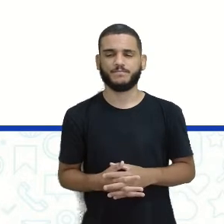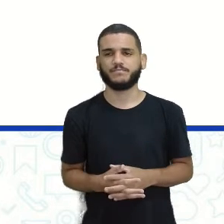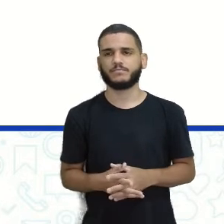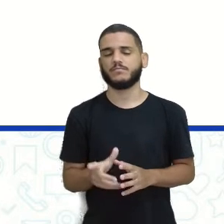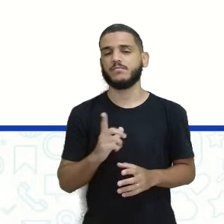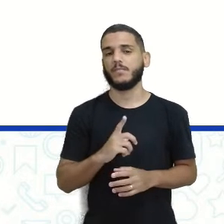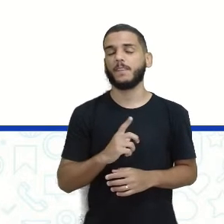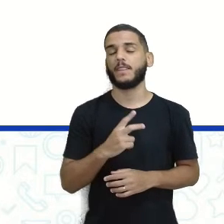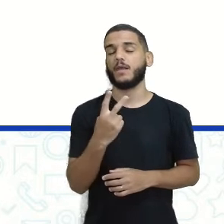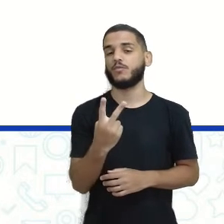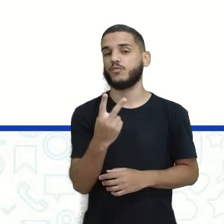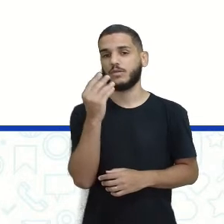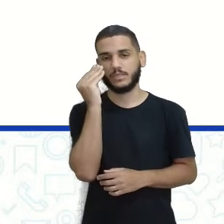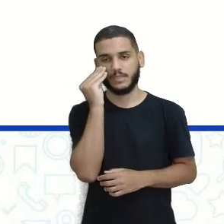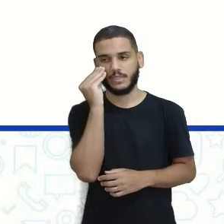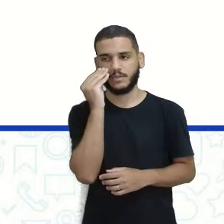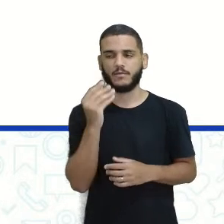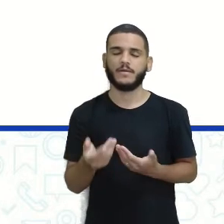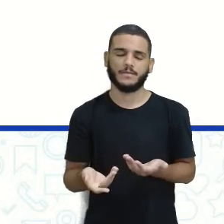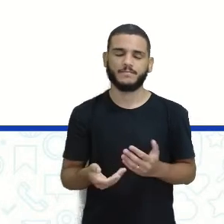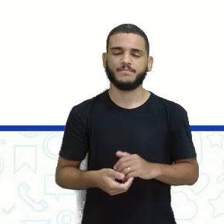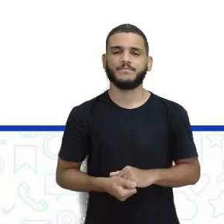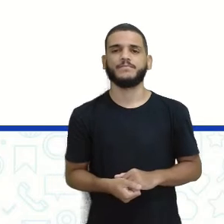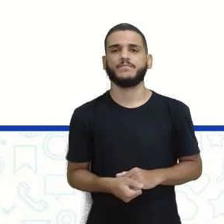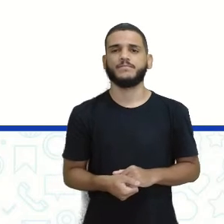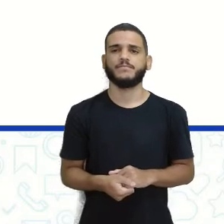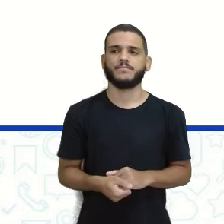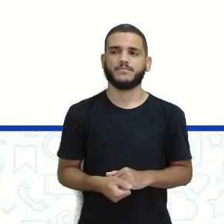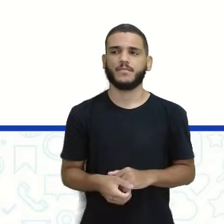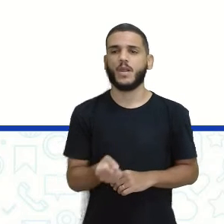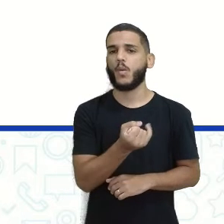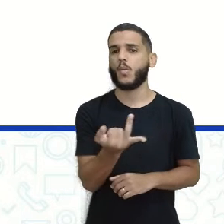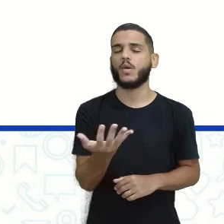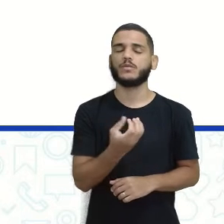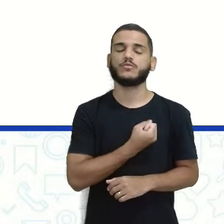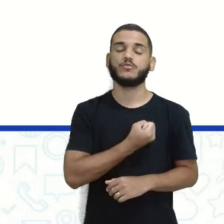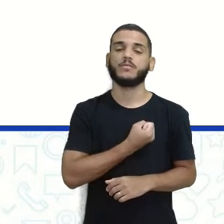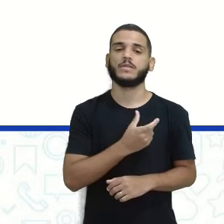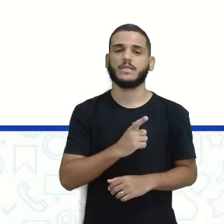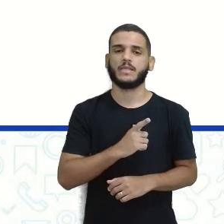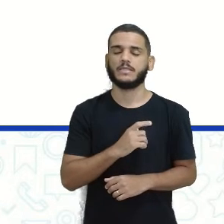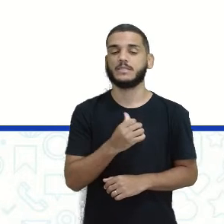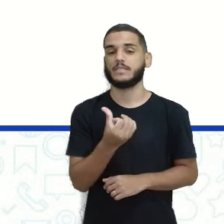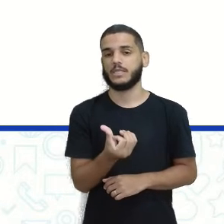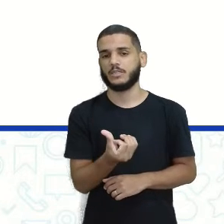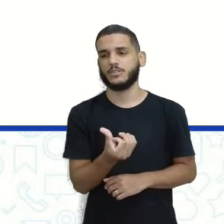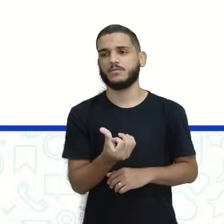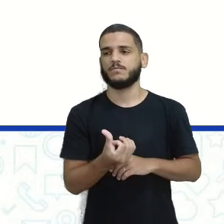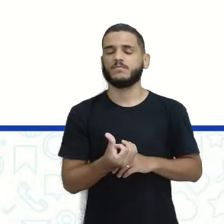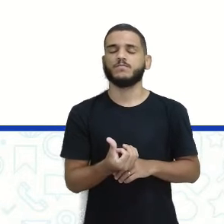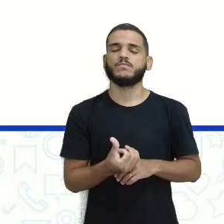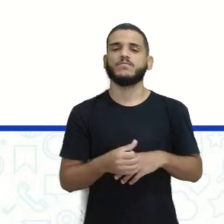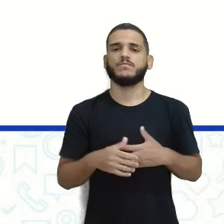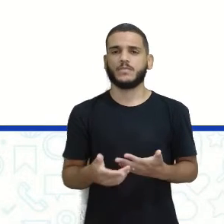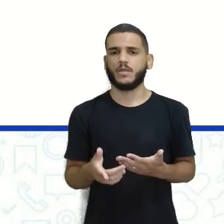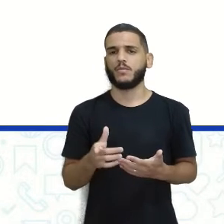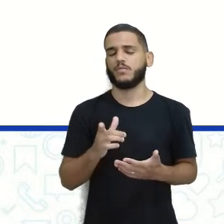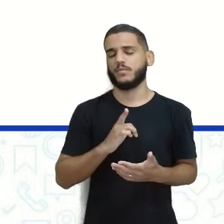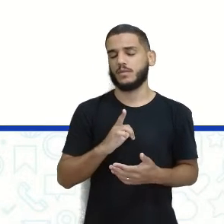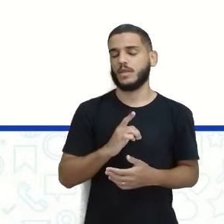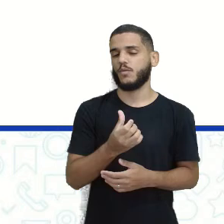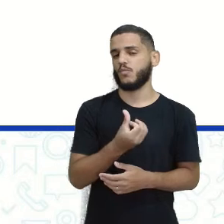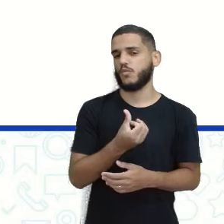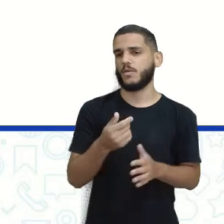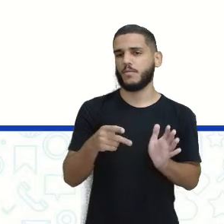2 chances. 2 chances no total de quantas? Quantos números tem um dado? 6 faces, né? Cada face tem um número